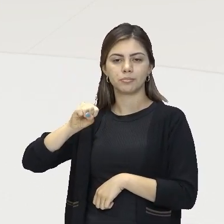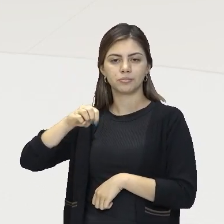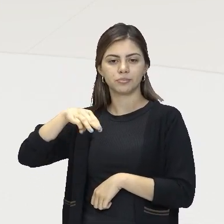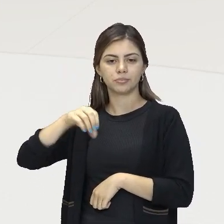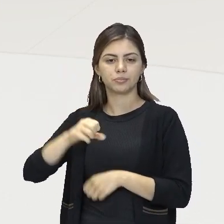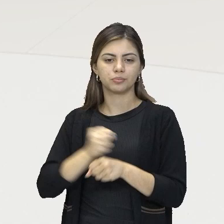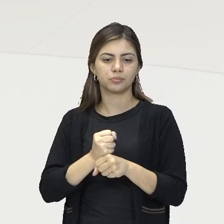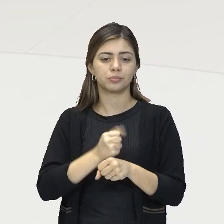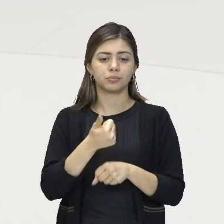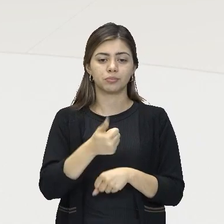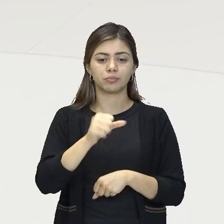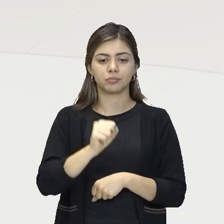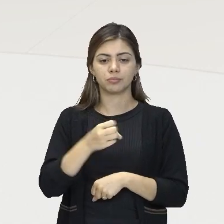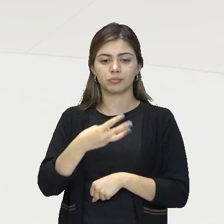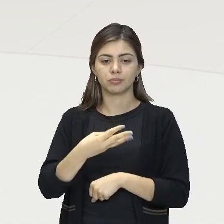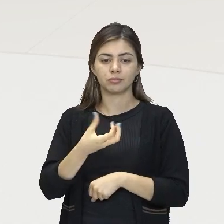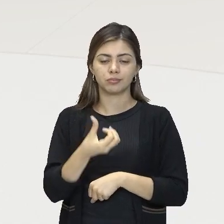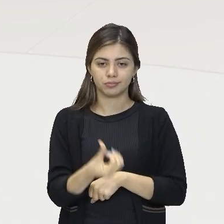de